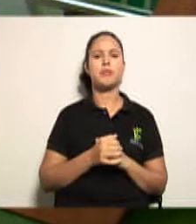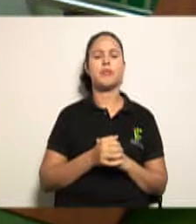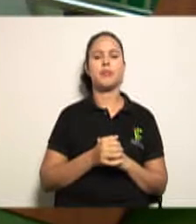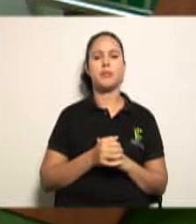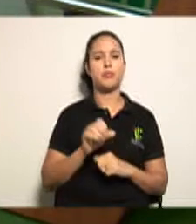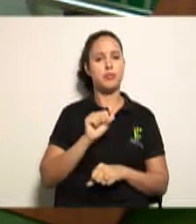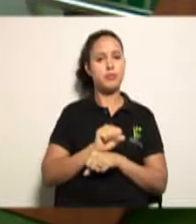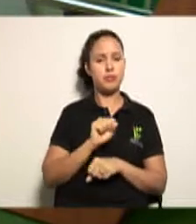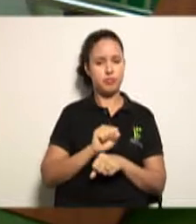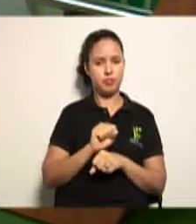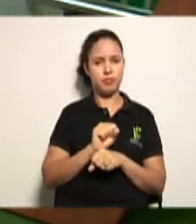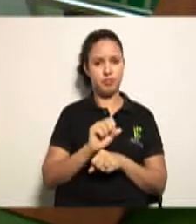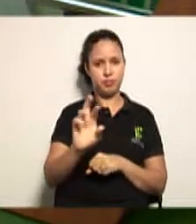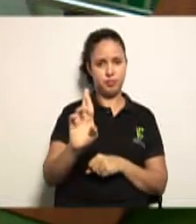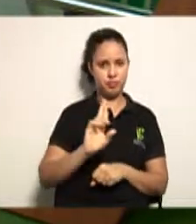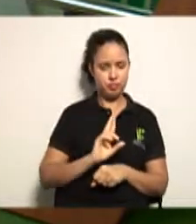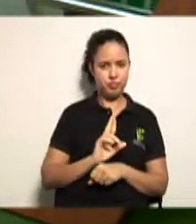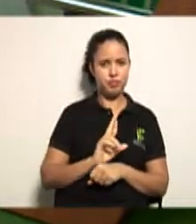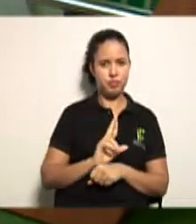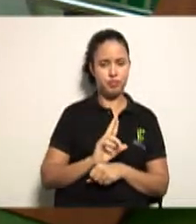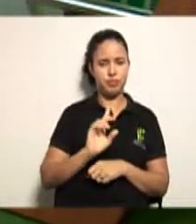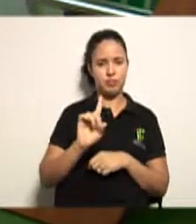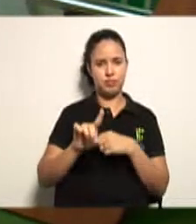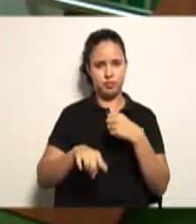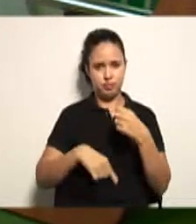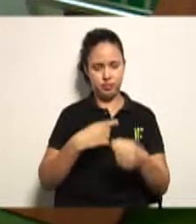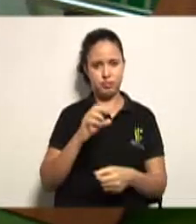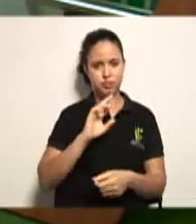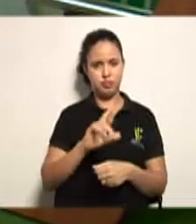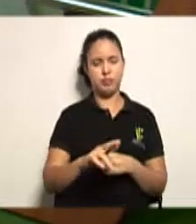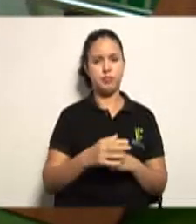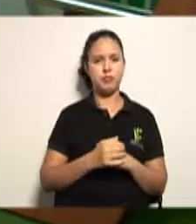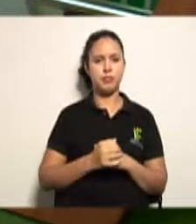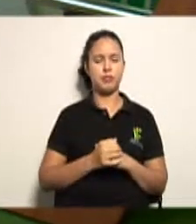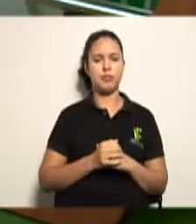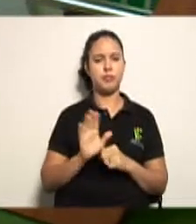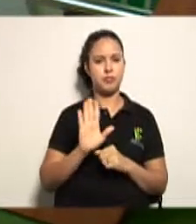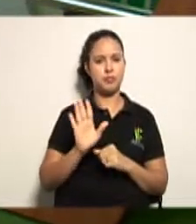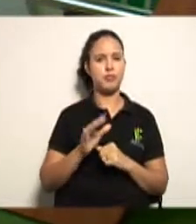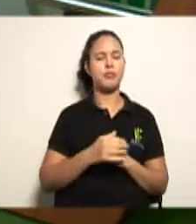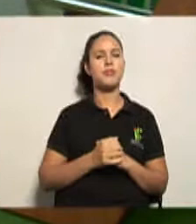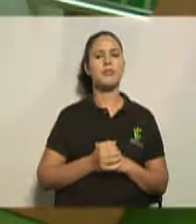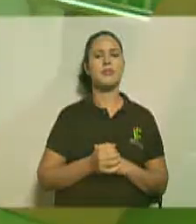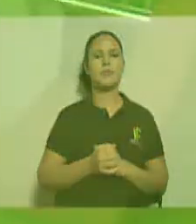vamos aguardar as respostas para que haja essa participação. Até daqui um pouco.